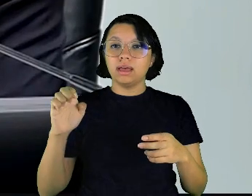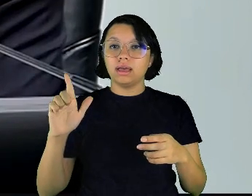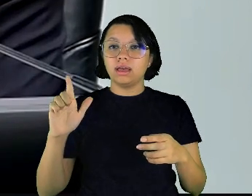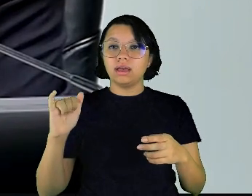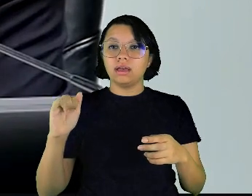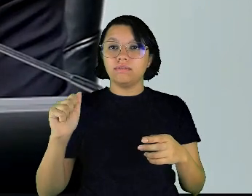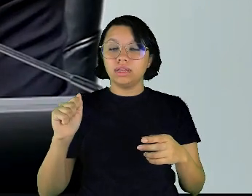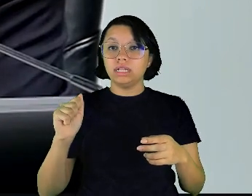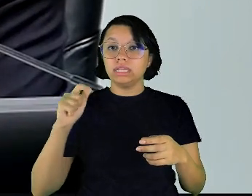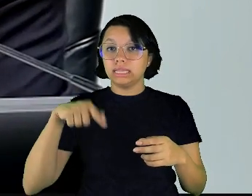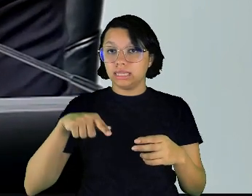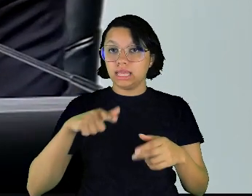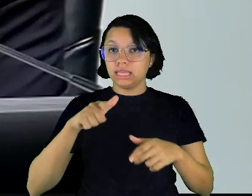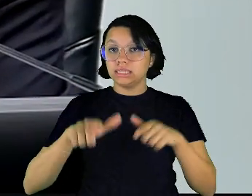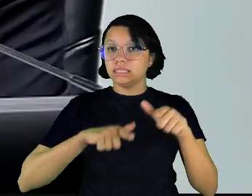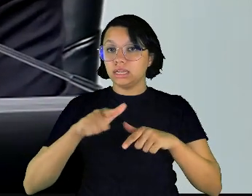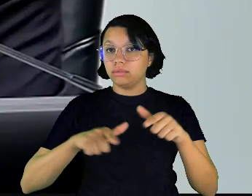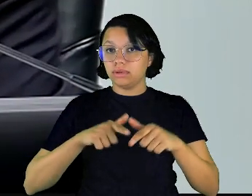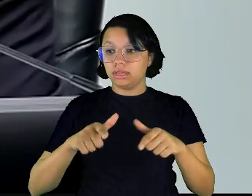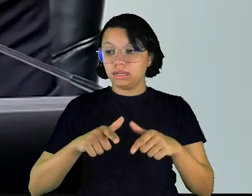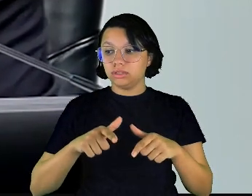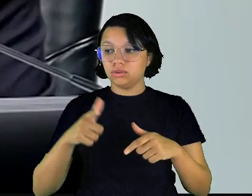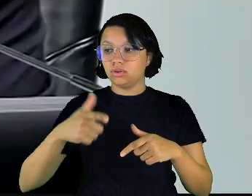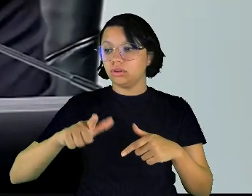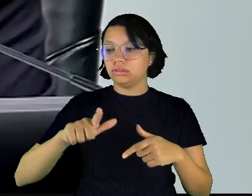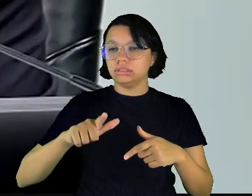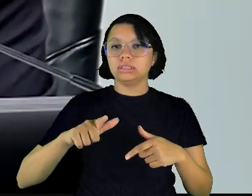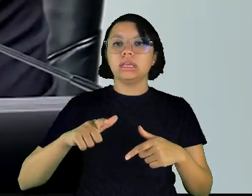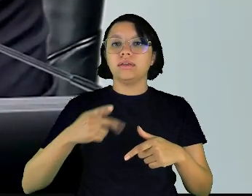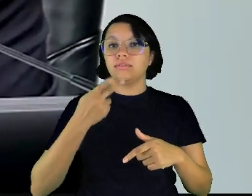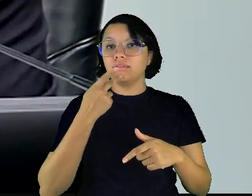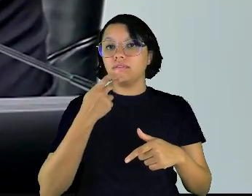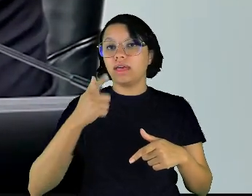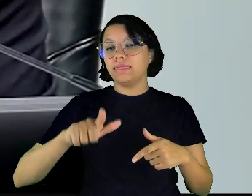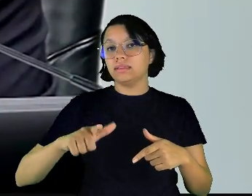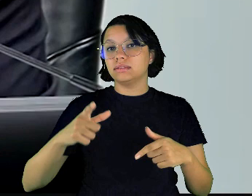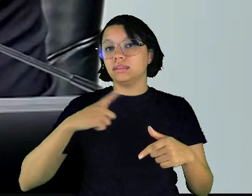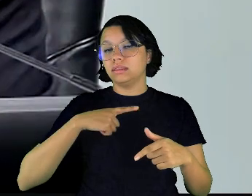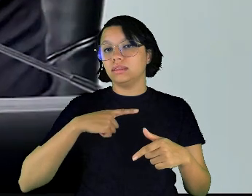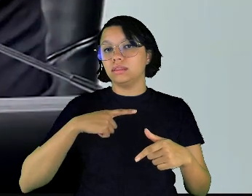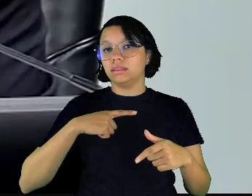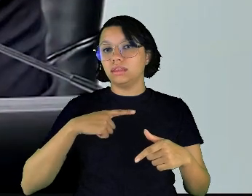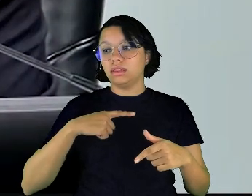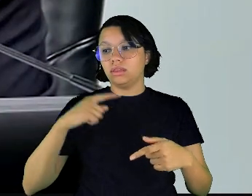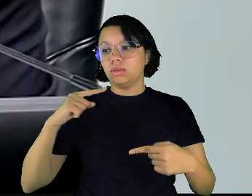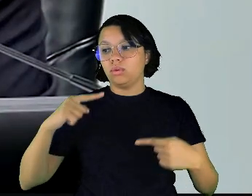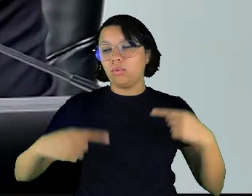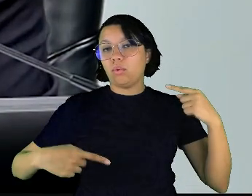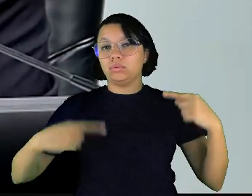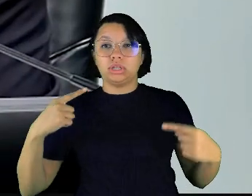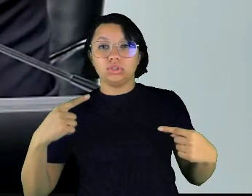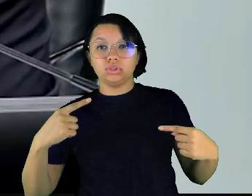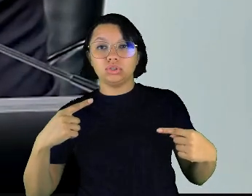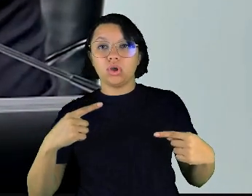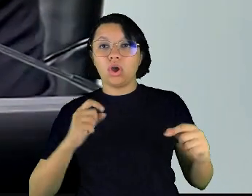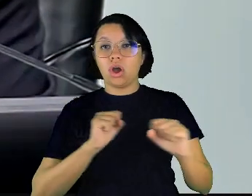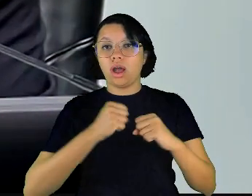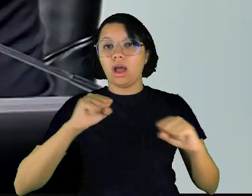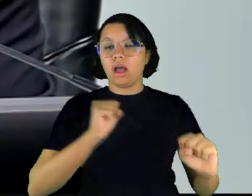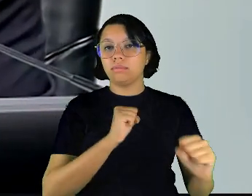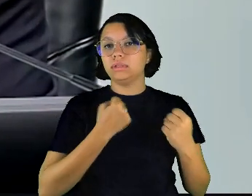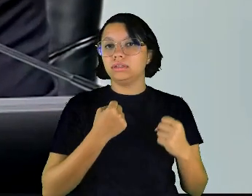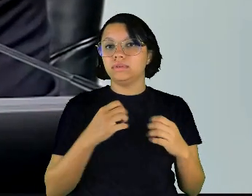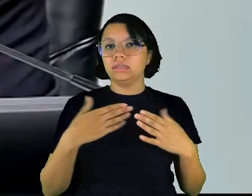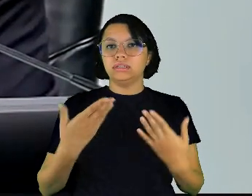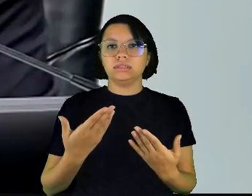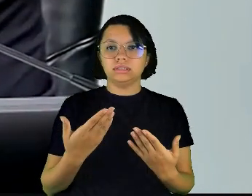empregador, proferida sem o contraditório e a ampla defesa. Então, veja, aí já quebrou aquela minha história de falar que, né, não é essa